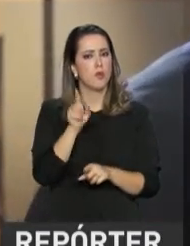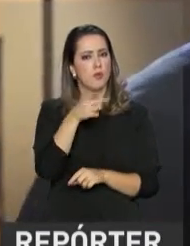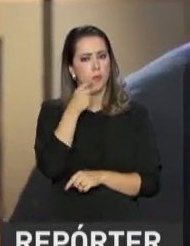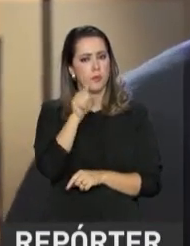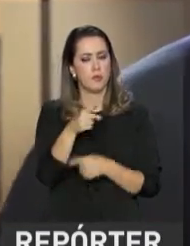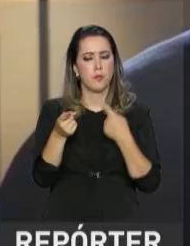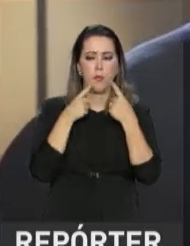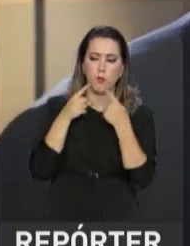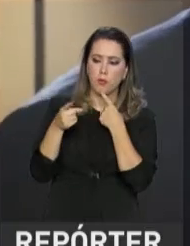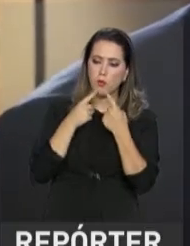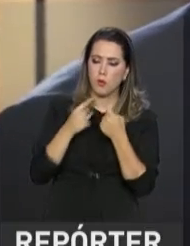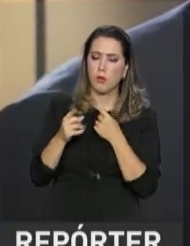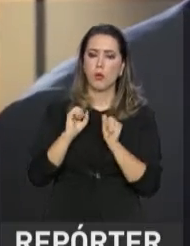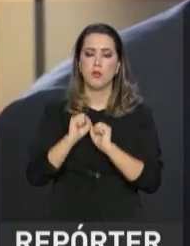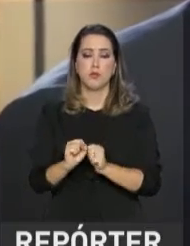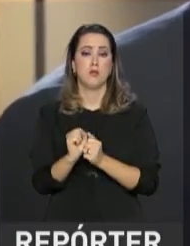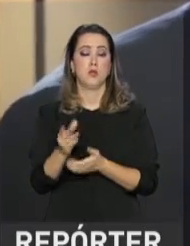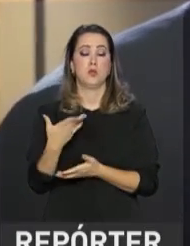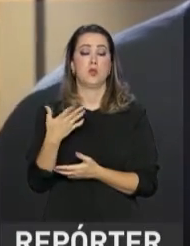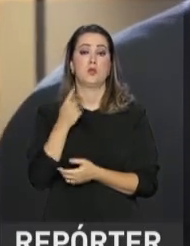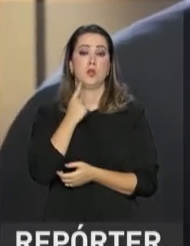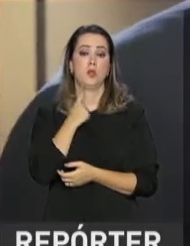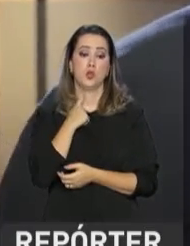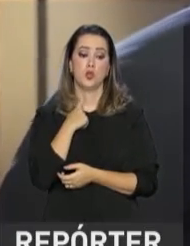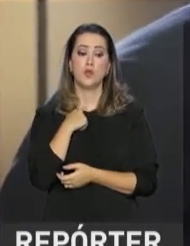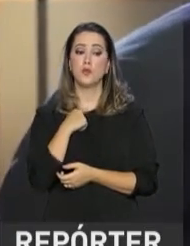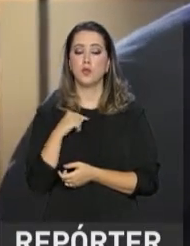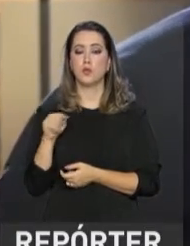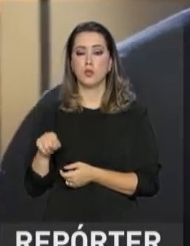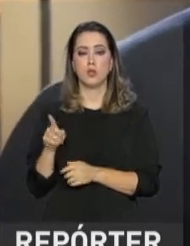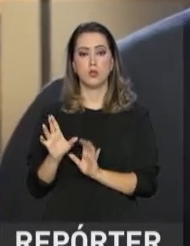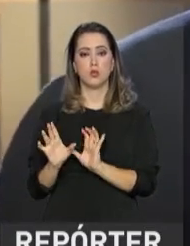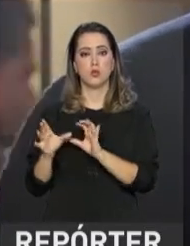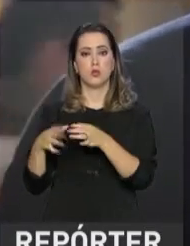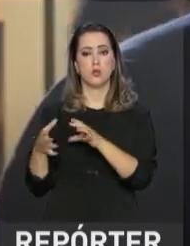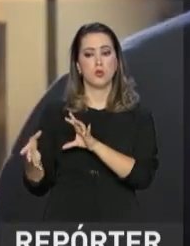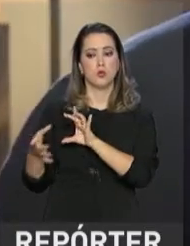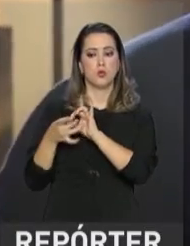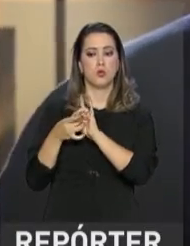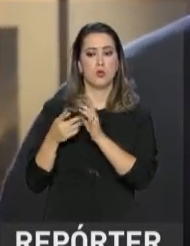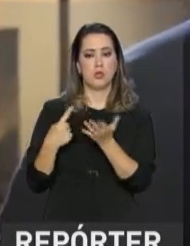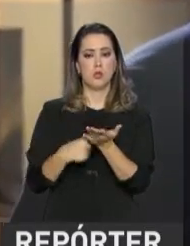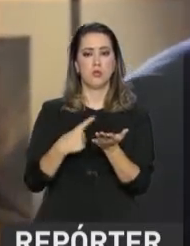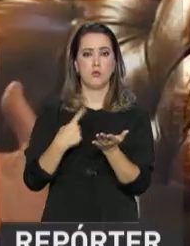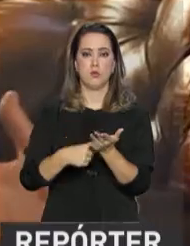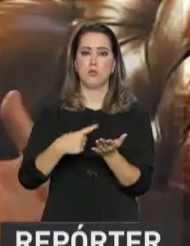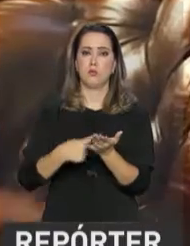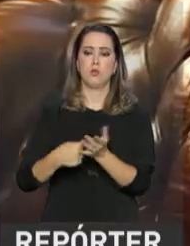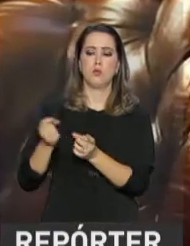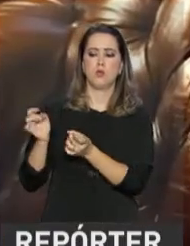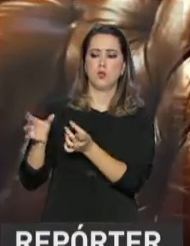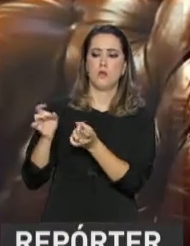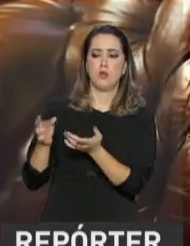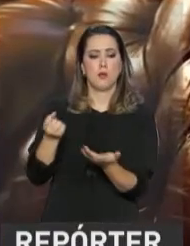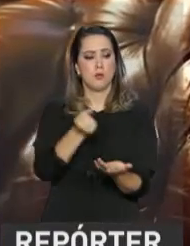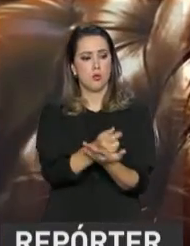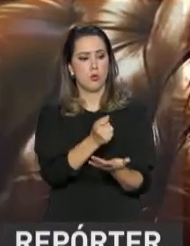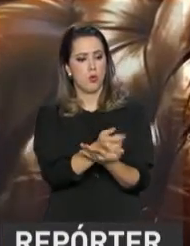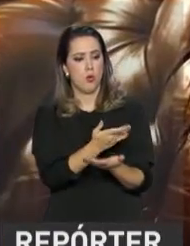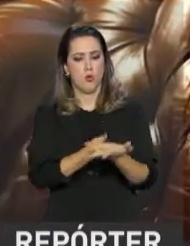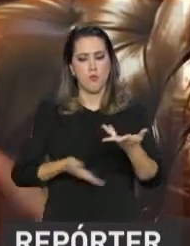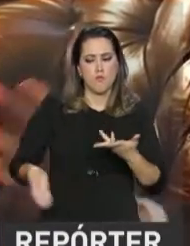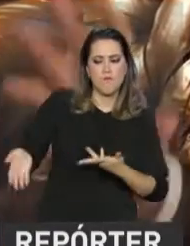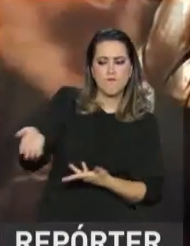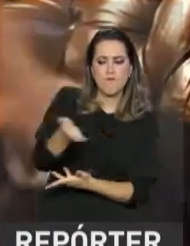sobre as possibilidades e o grande interesse que existe de um tratado comercial no reino